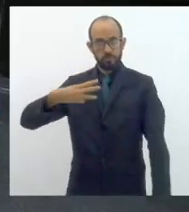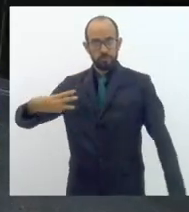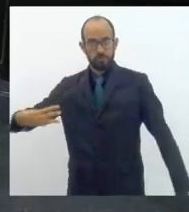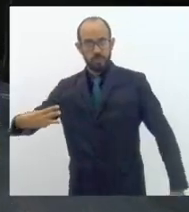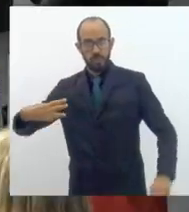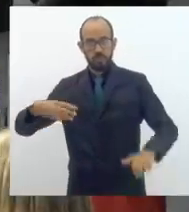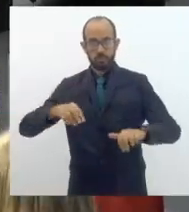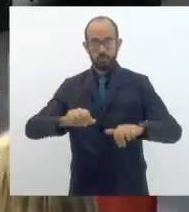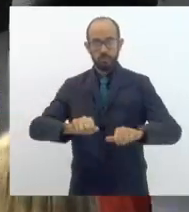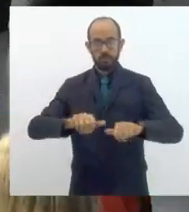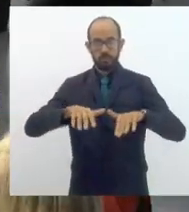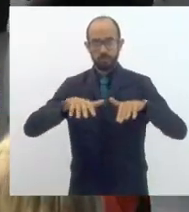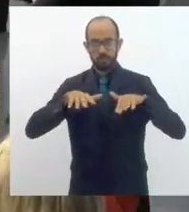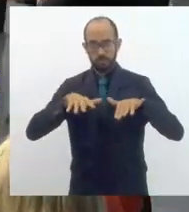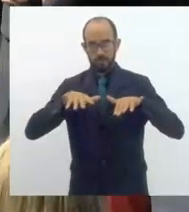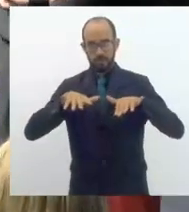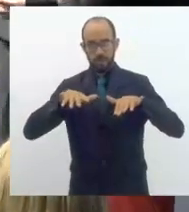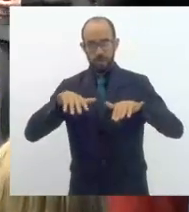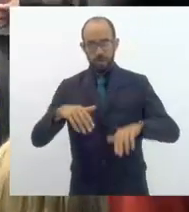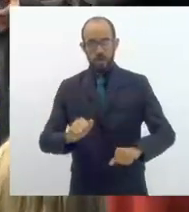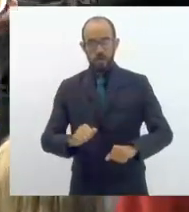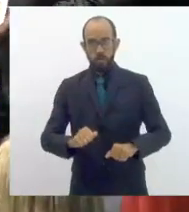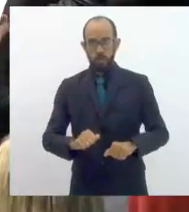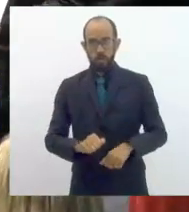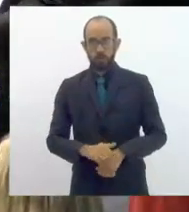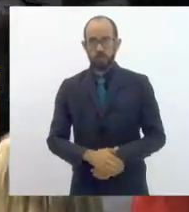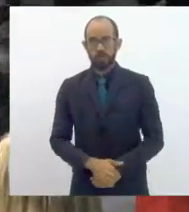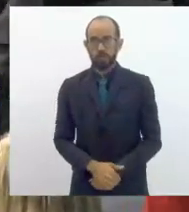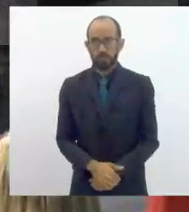13ª edição do Parlamento Juvenil.